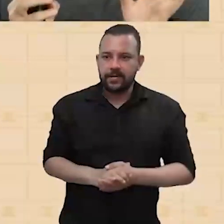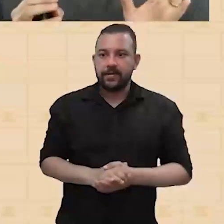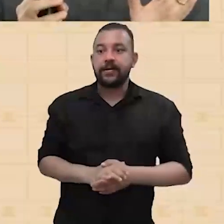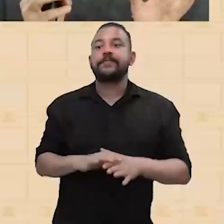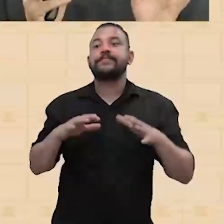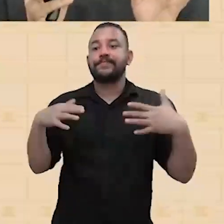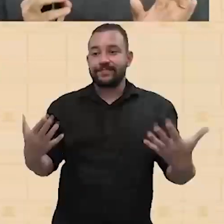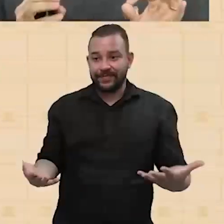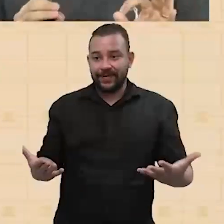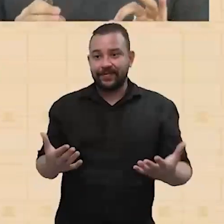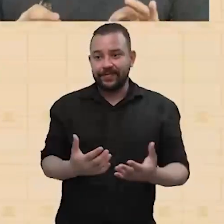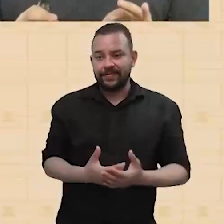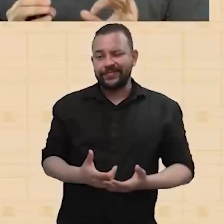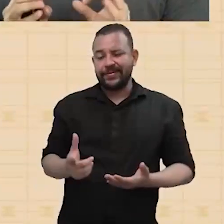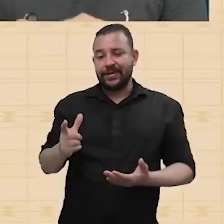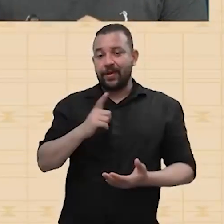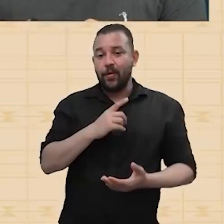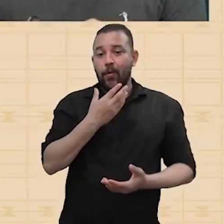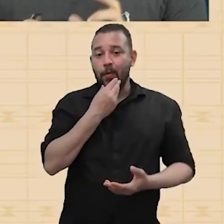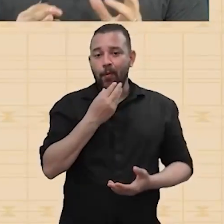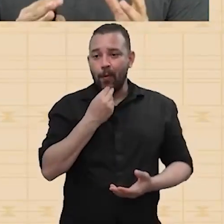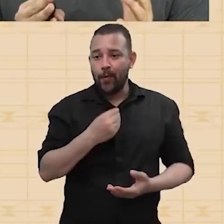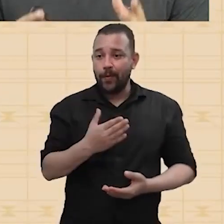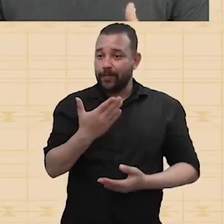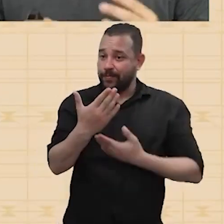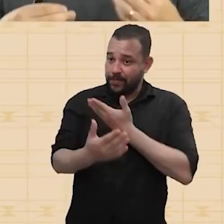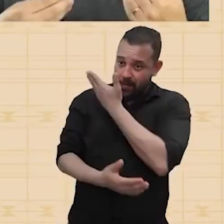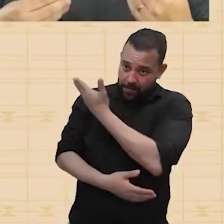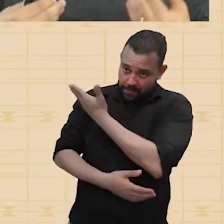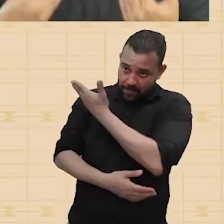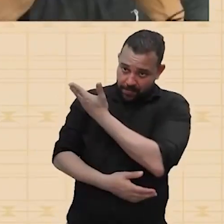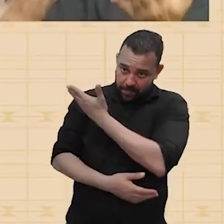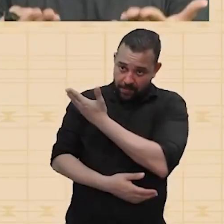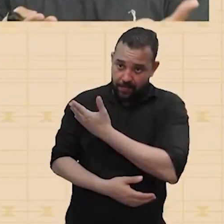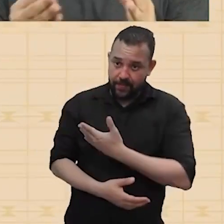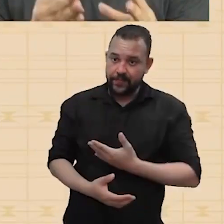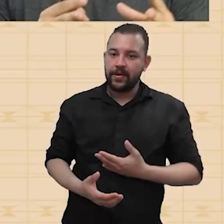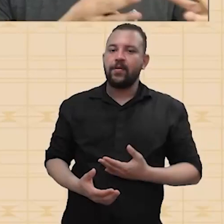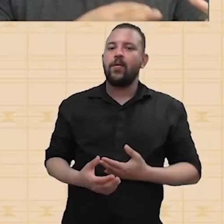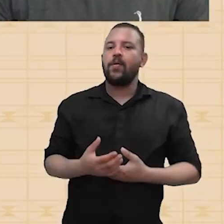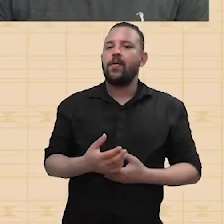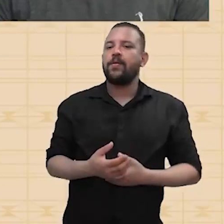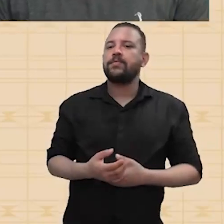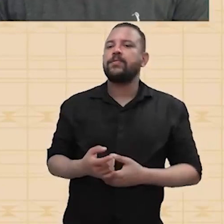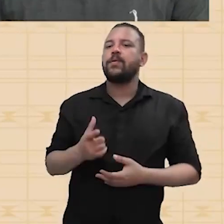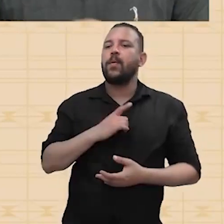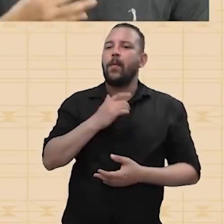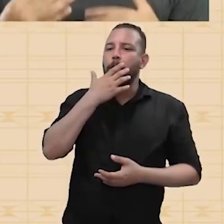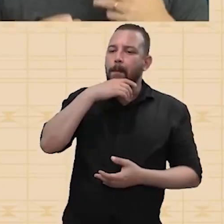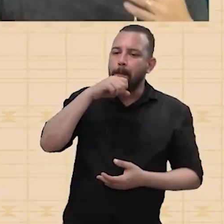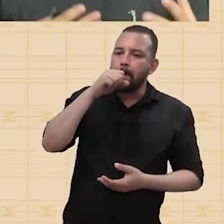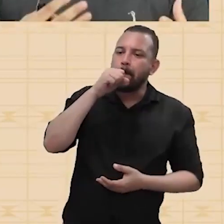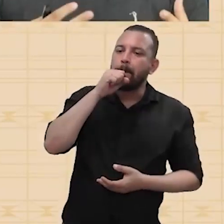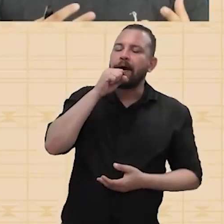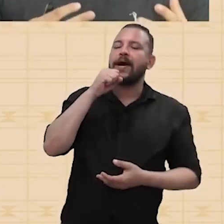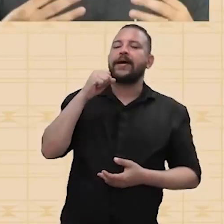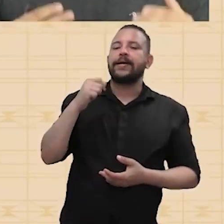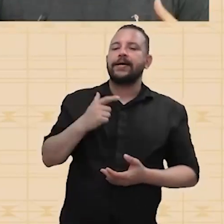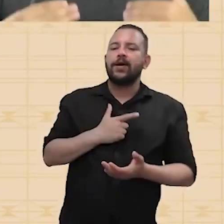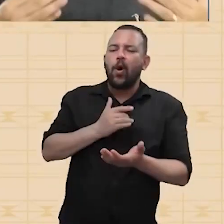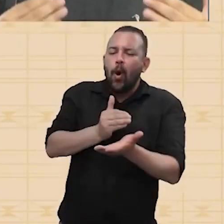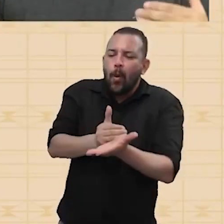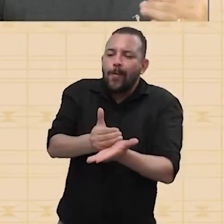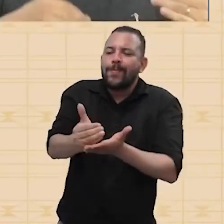Pessoal, Dmitry Mendeleev, ele é conhecido como o pai da tabela periódica, um dos precursores